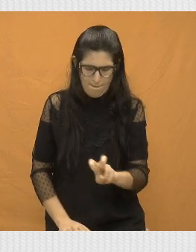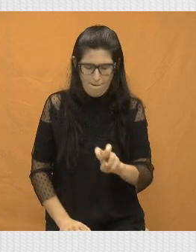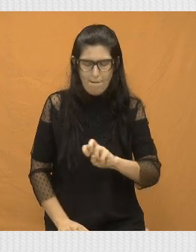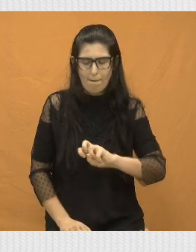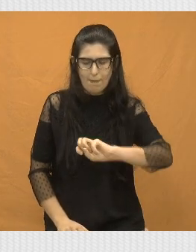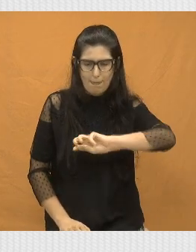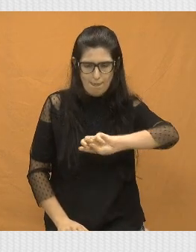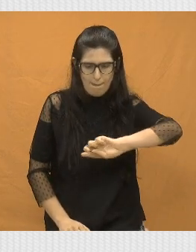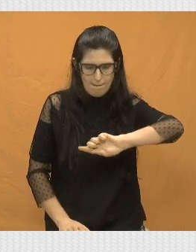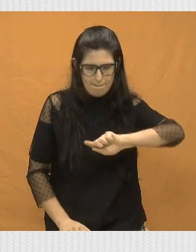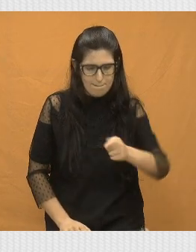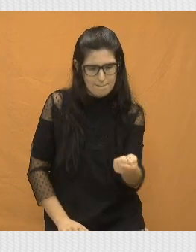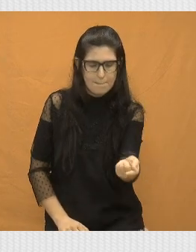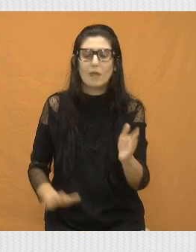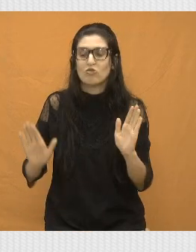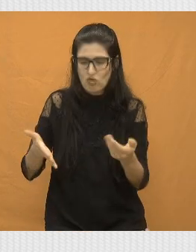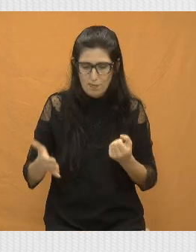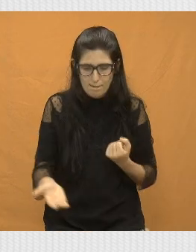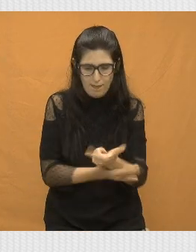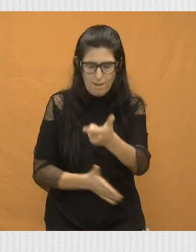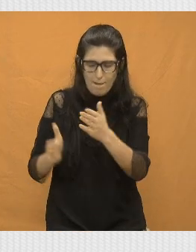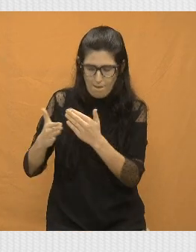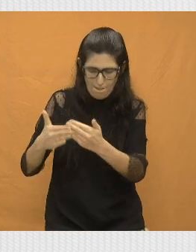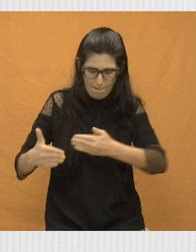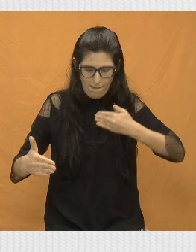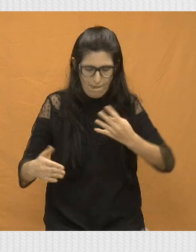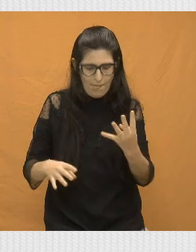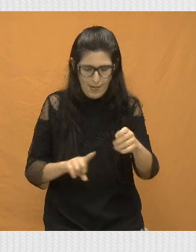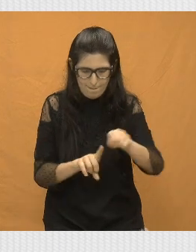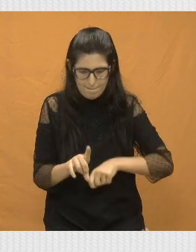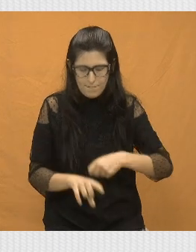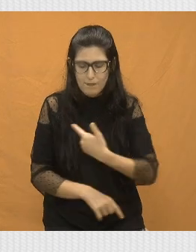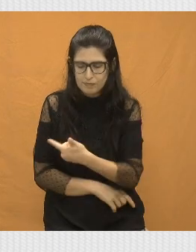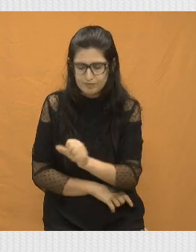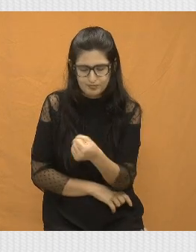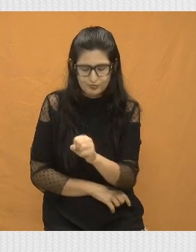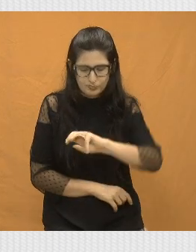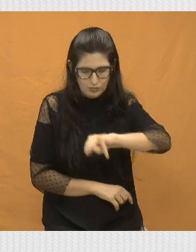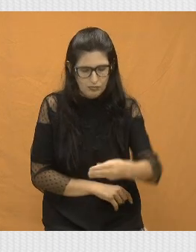94.885.000, já liquidado no primeiro quadrimestre,